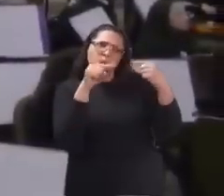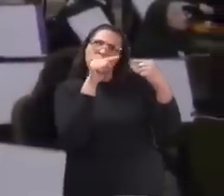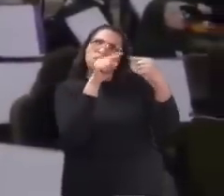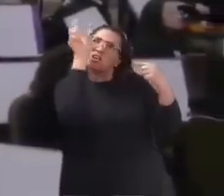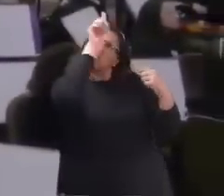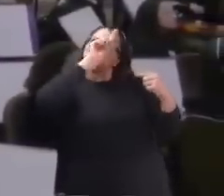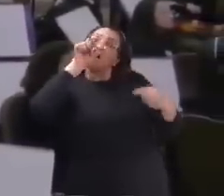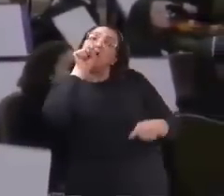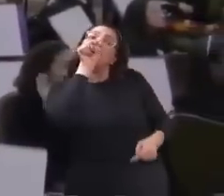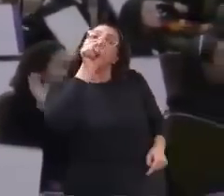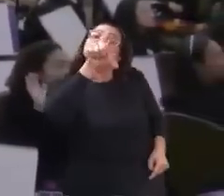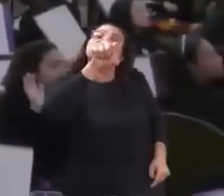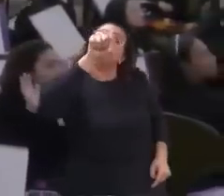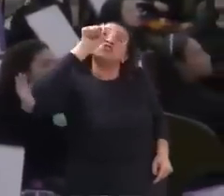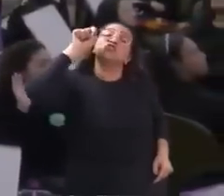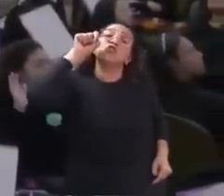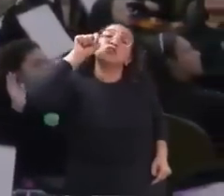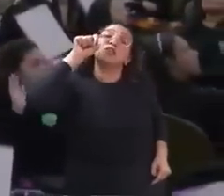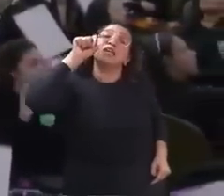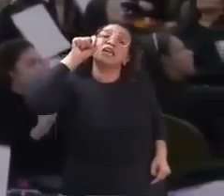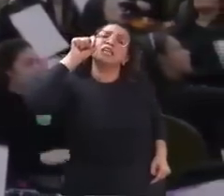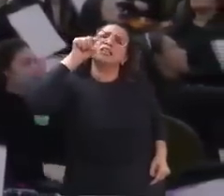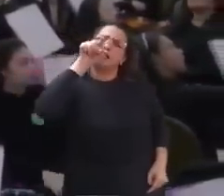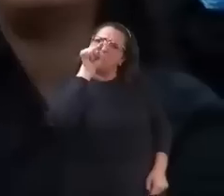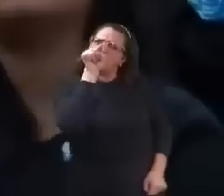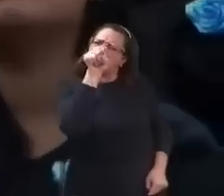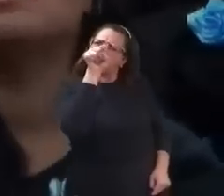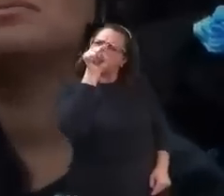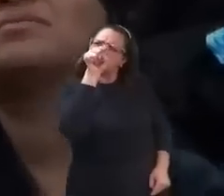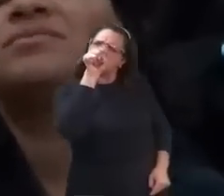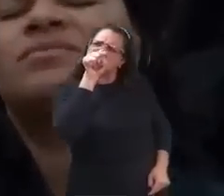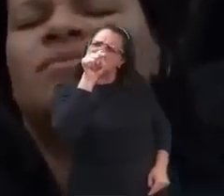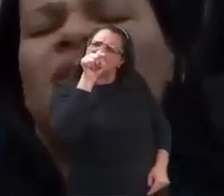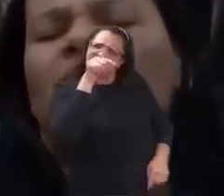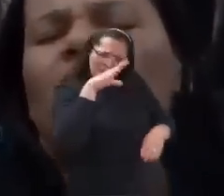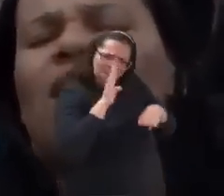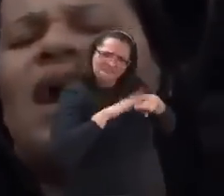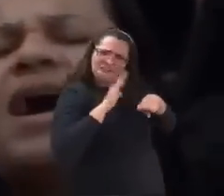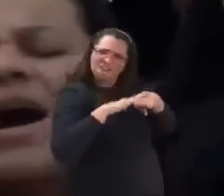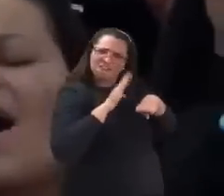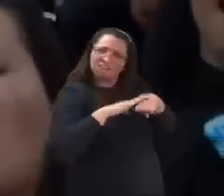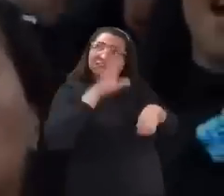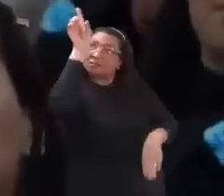foi escolhida, você foi formada já para isso. Aguenta.